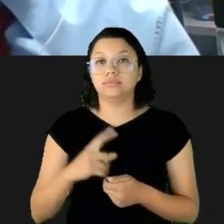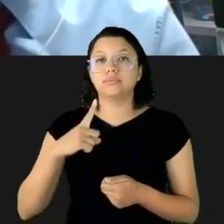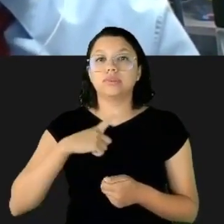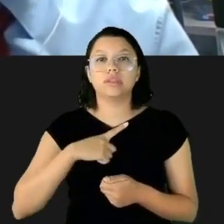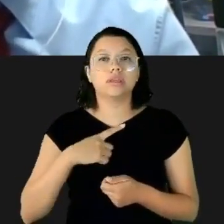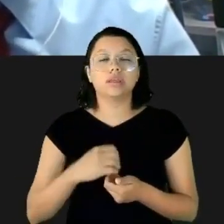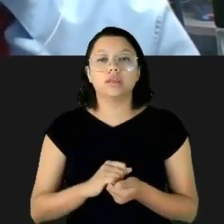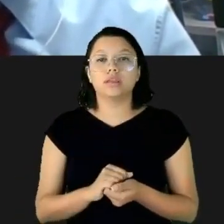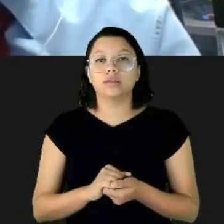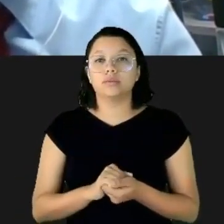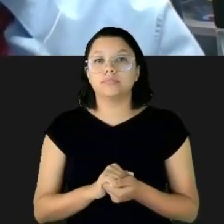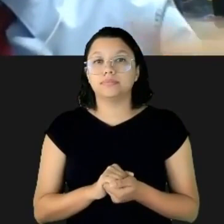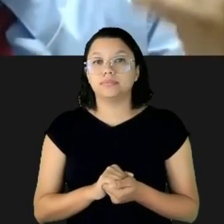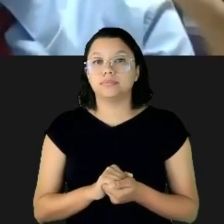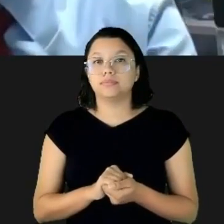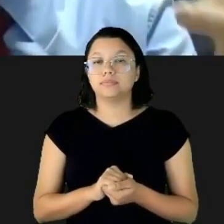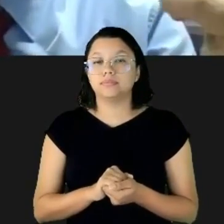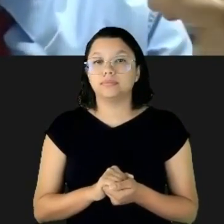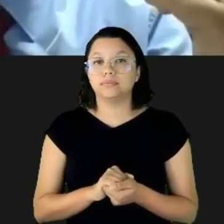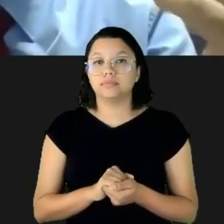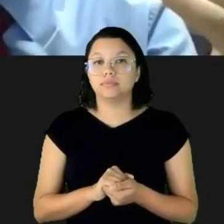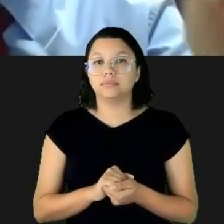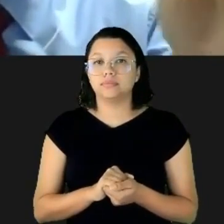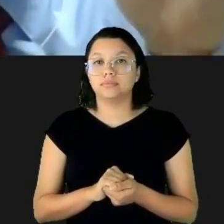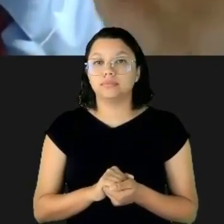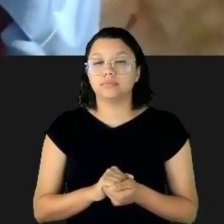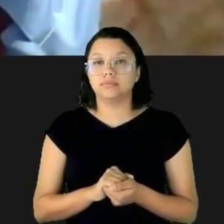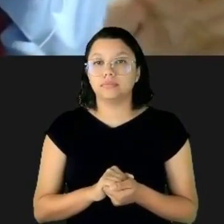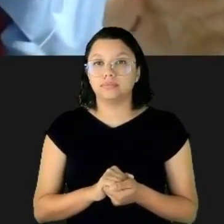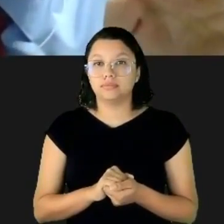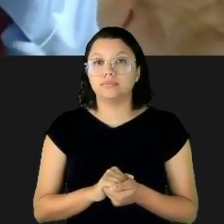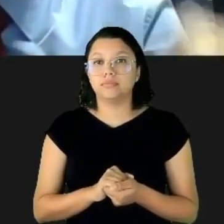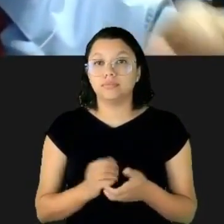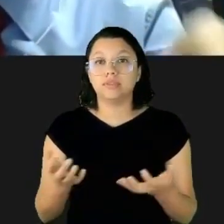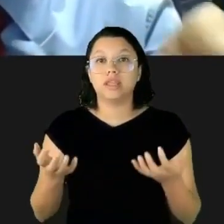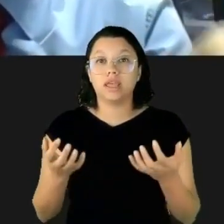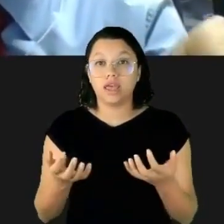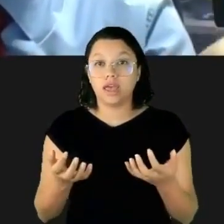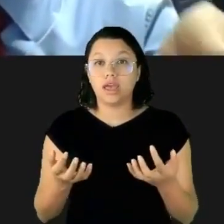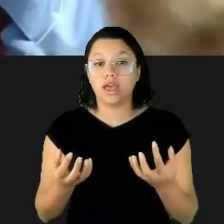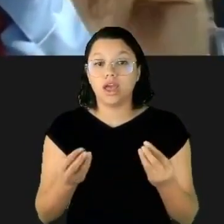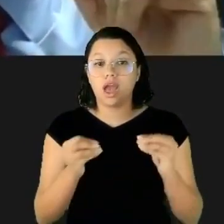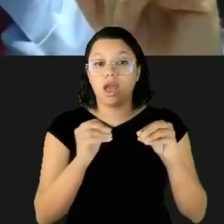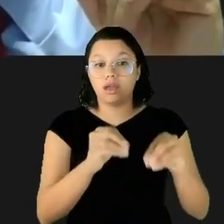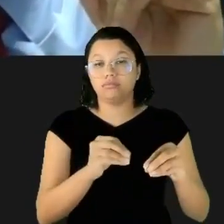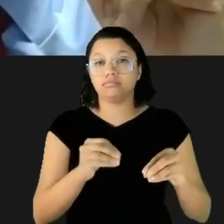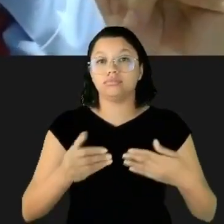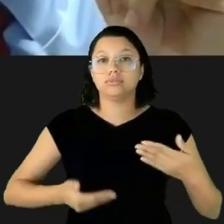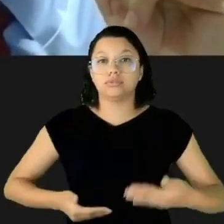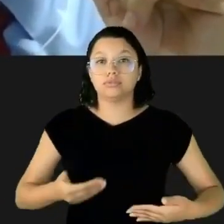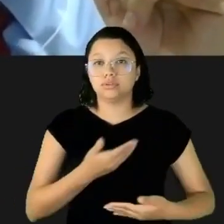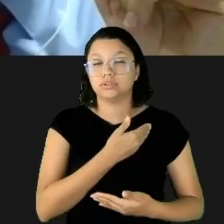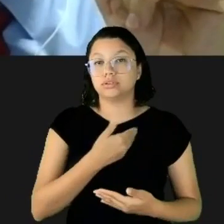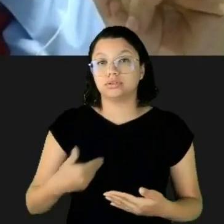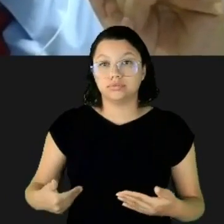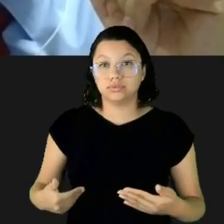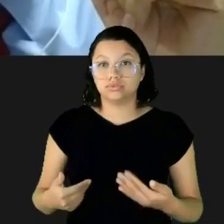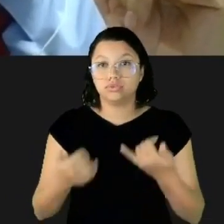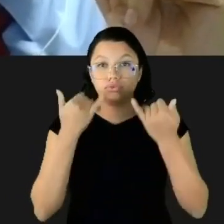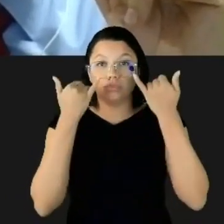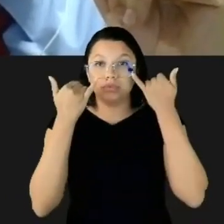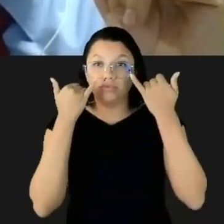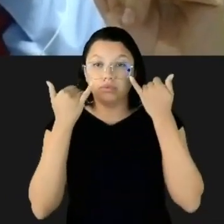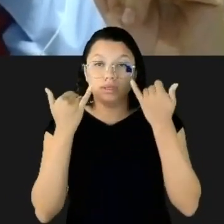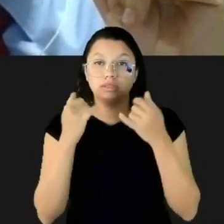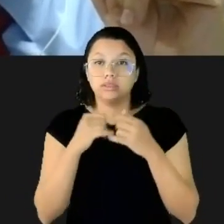ter uma você quer deixar uma coisa incutida ali com o servidor e uma